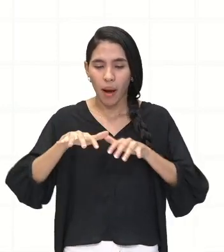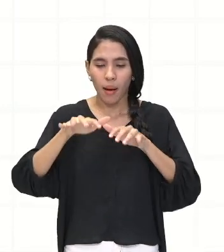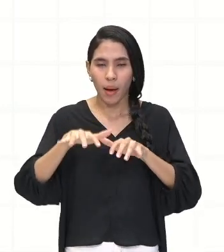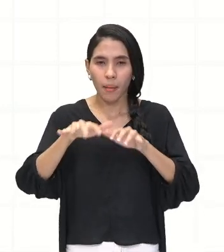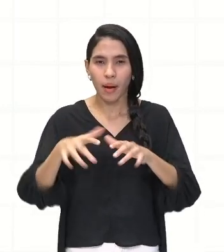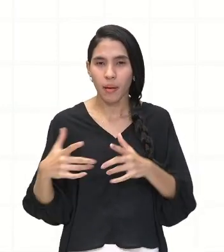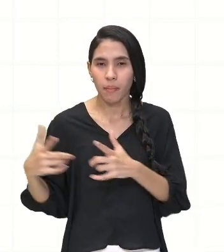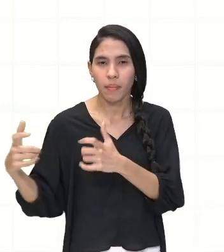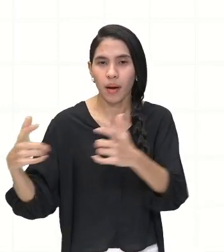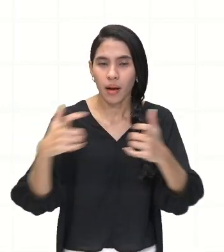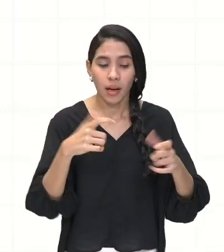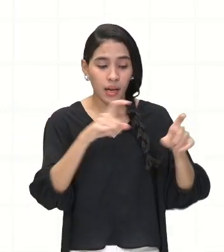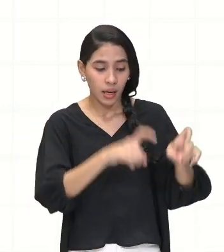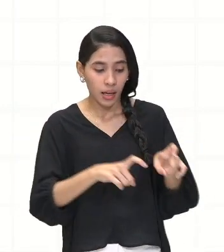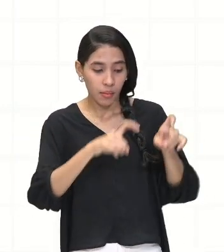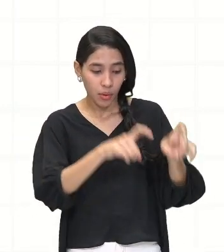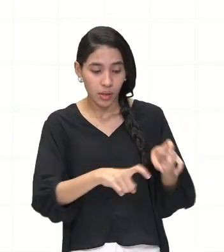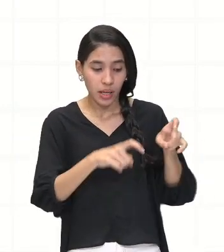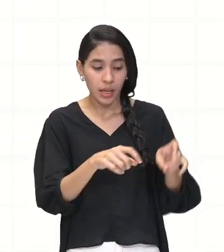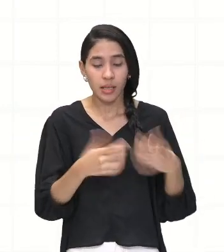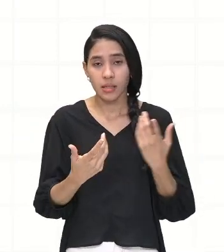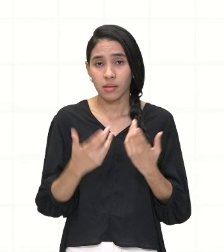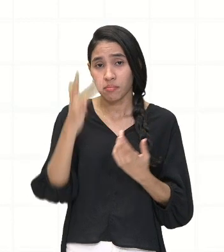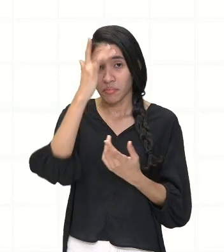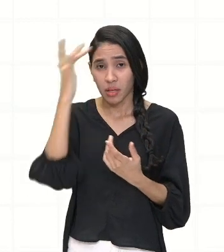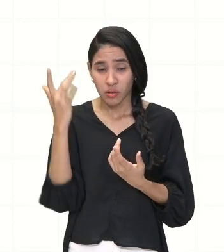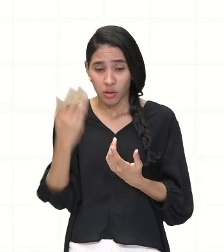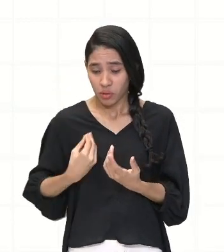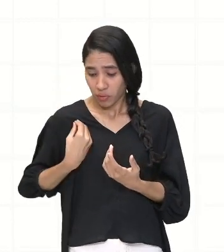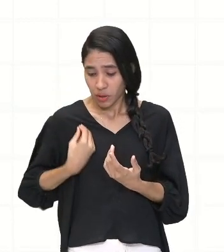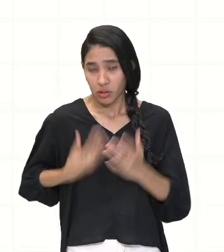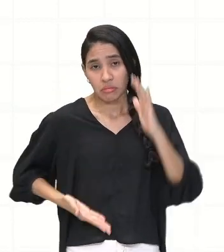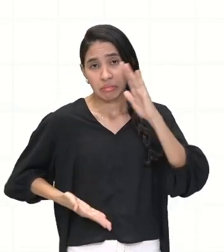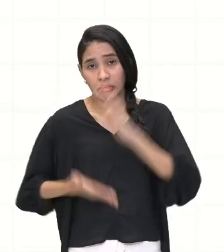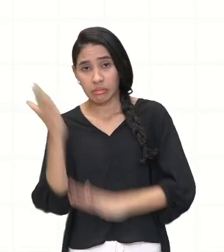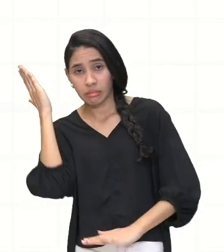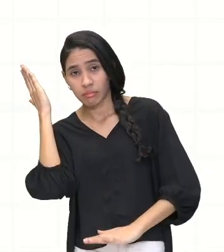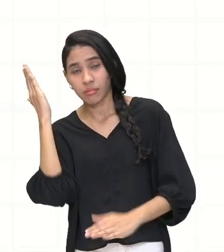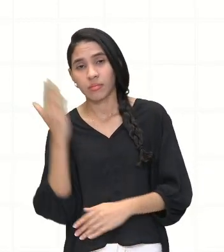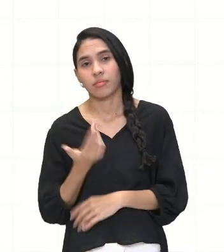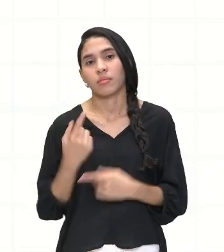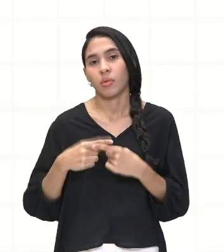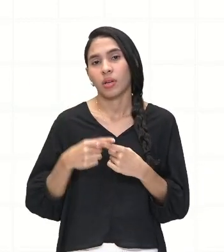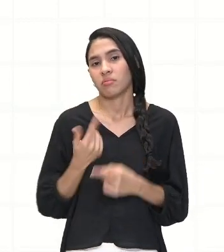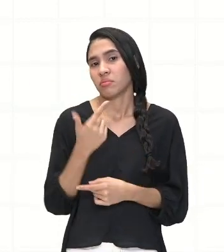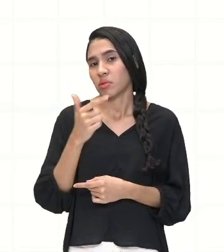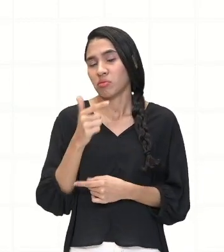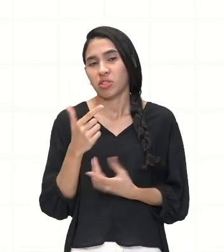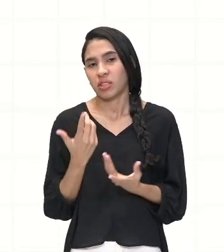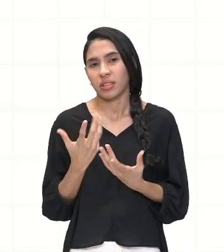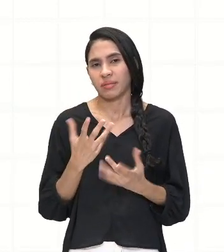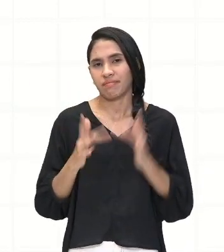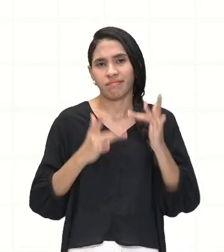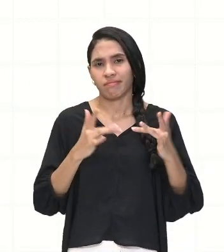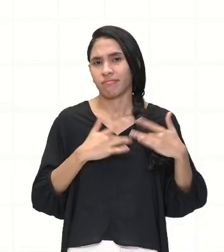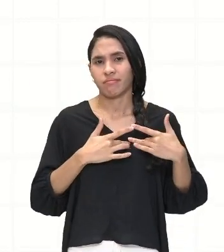camponeses, os servos, as pessoas que habitavam a região, elas fugiam, porque não havia uma ligação